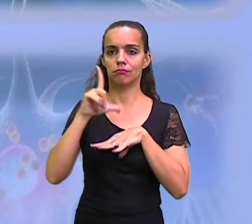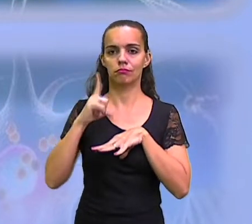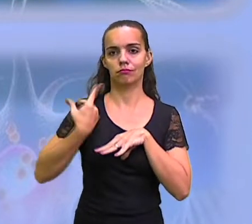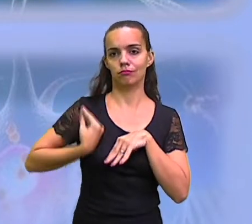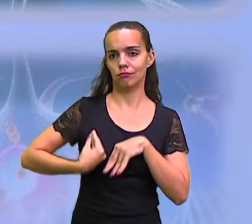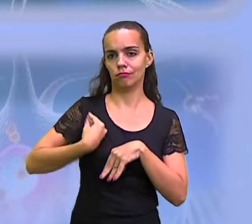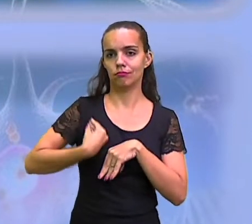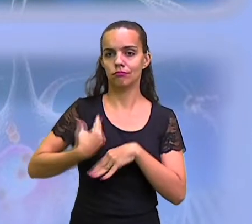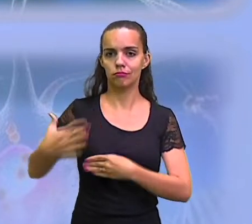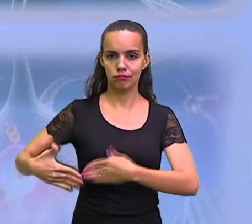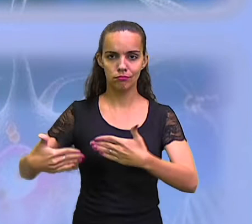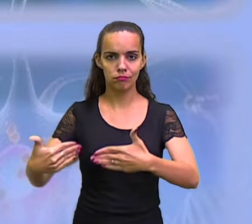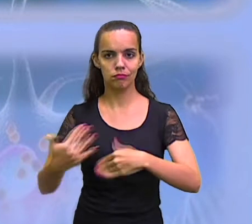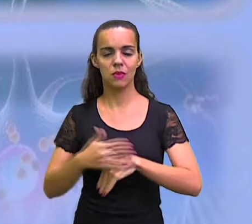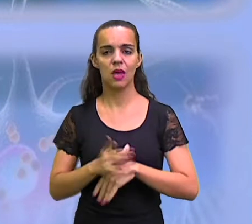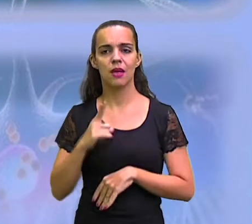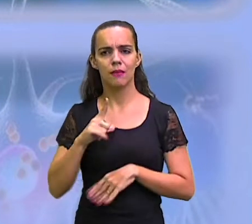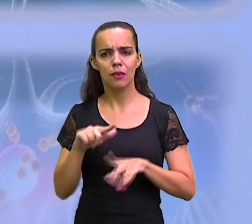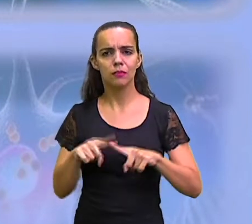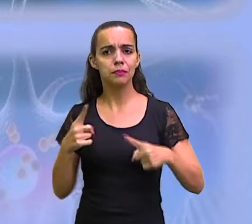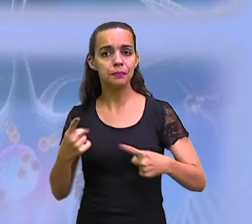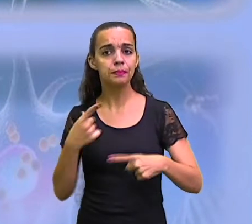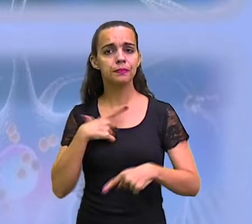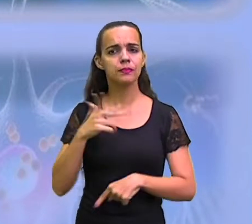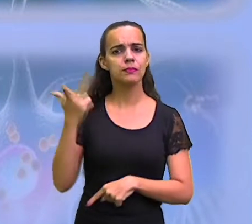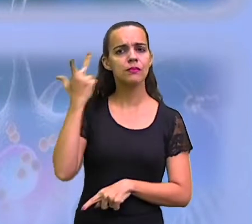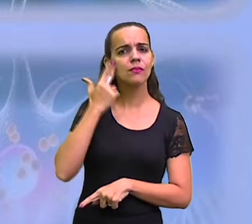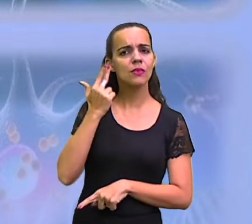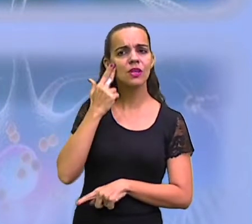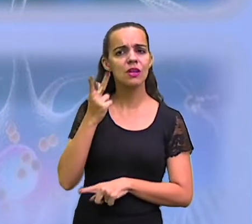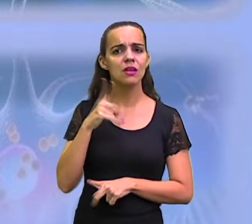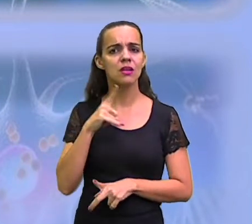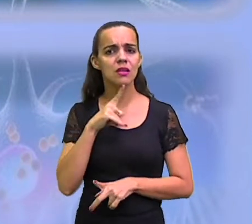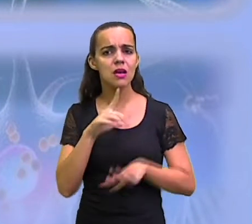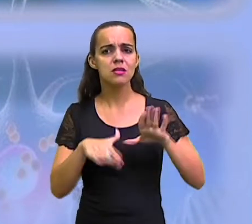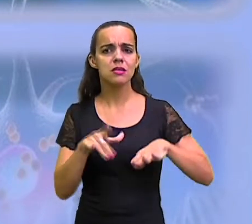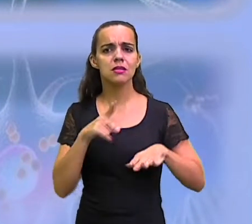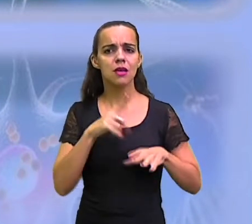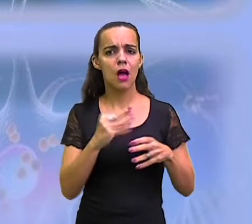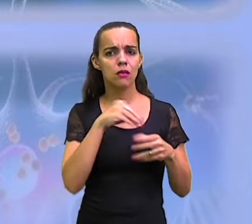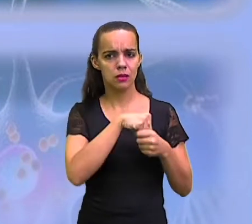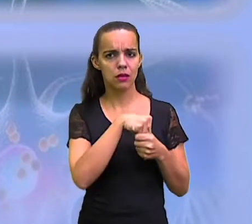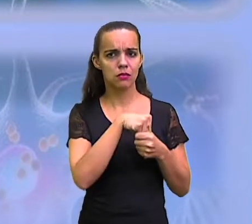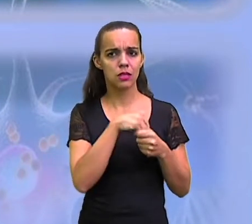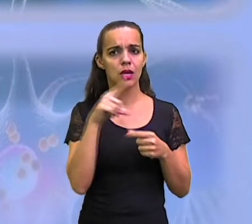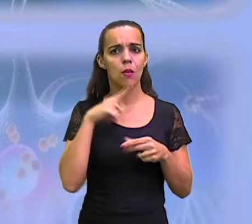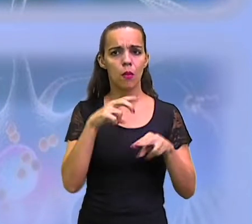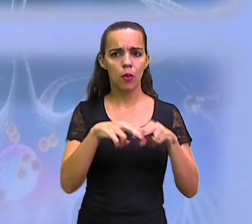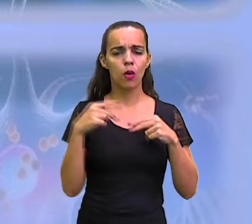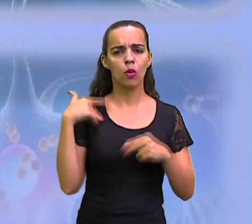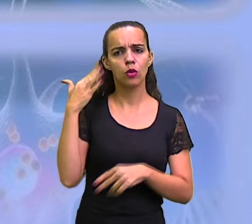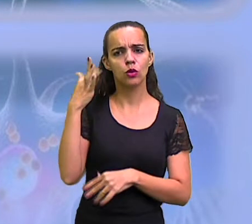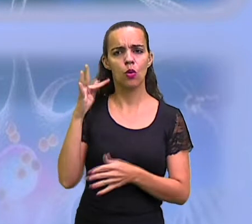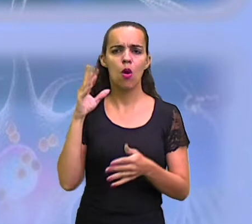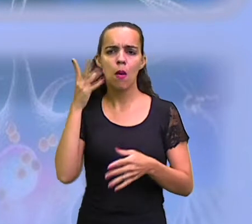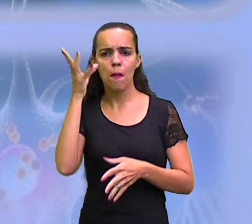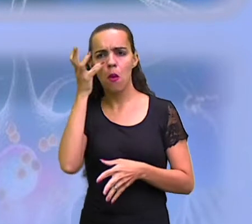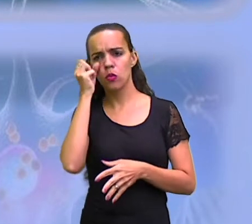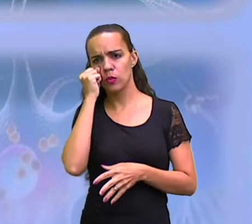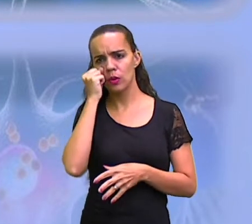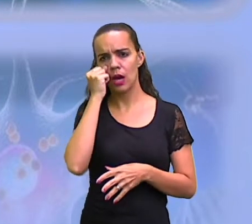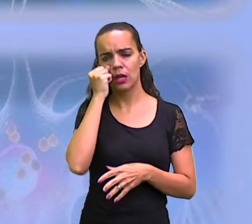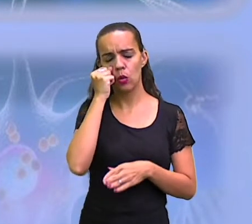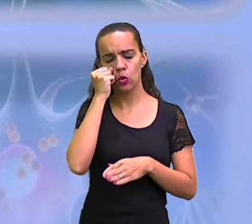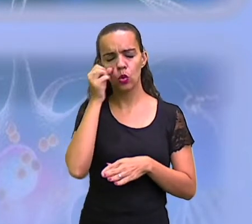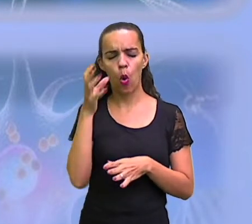população. Além disso, é normal que ocorram queixas associadas ao sono de má qualidade, a pessoa passa a